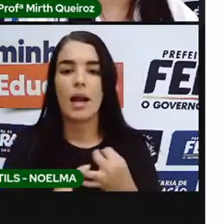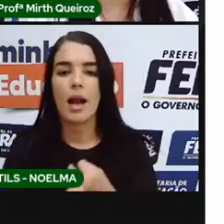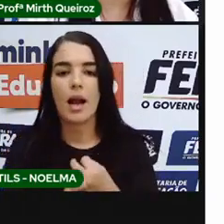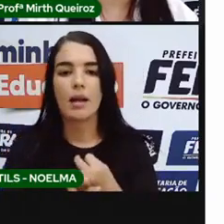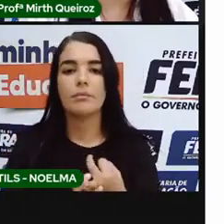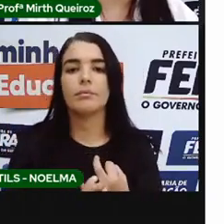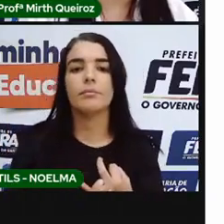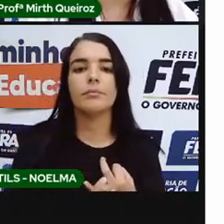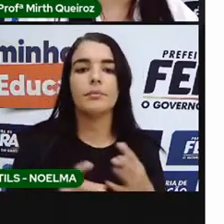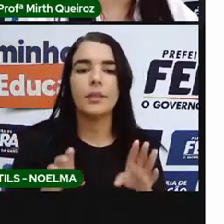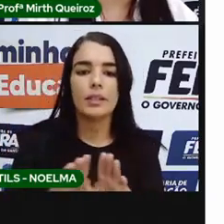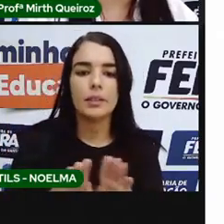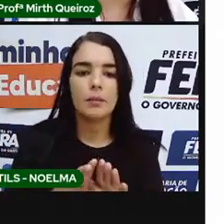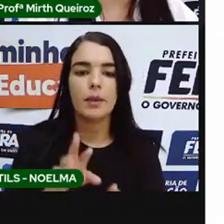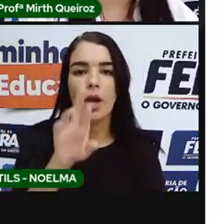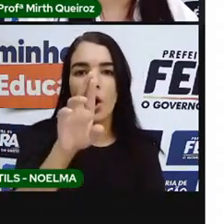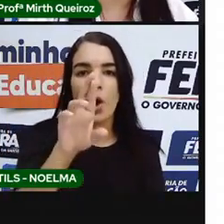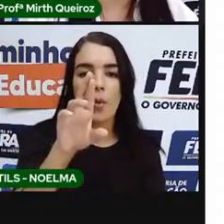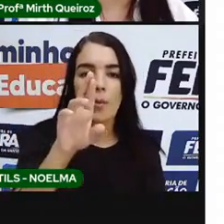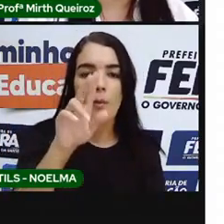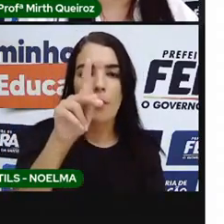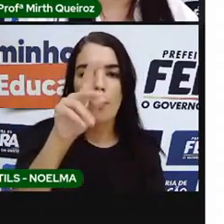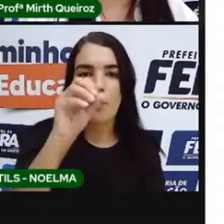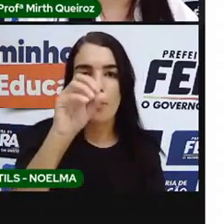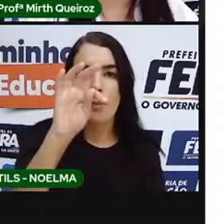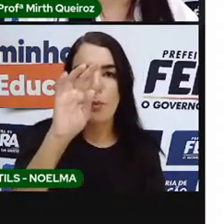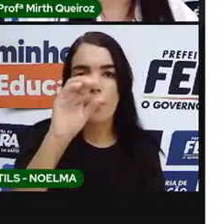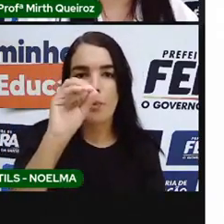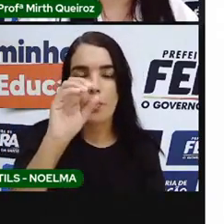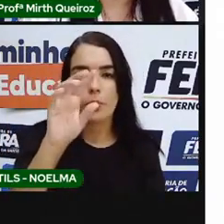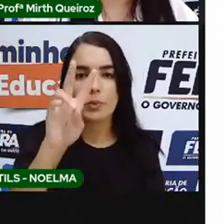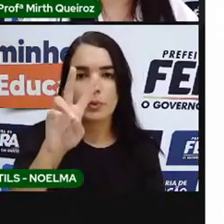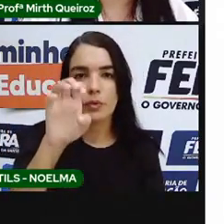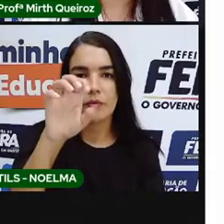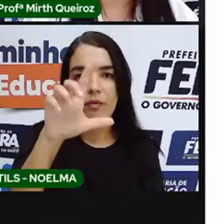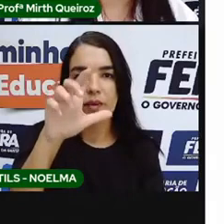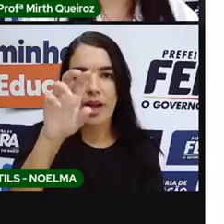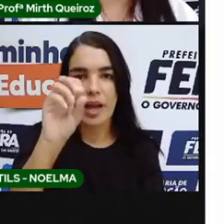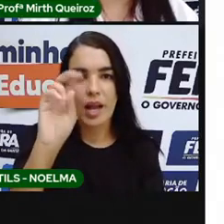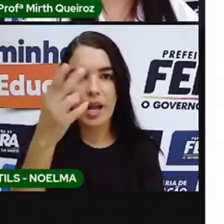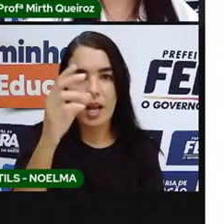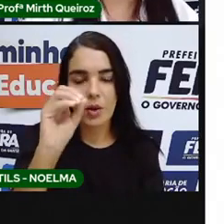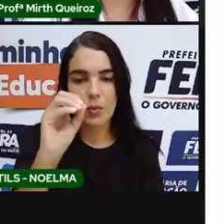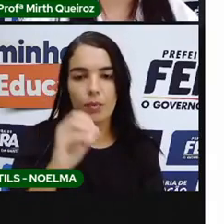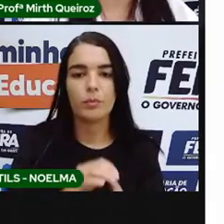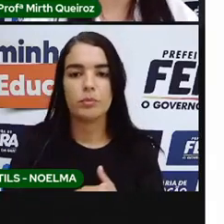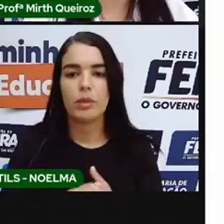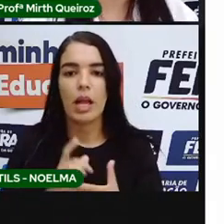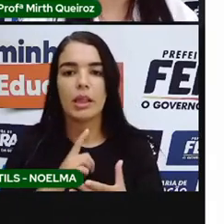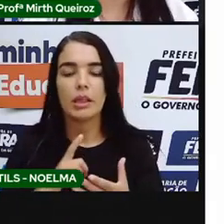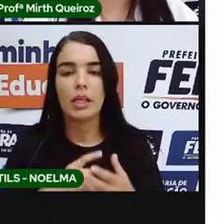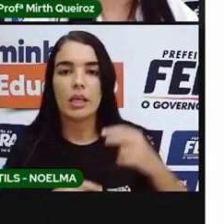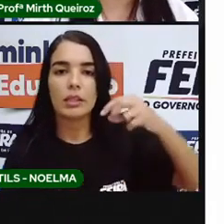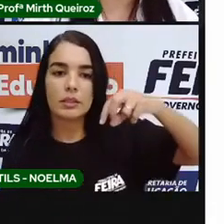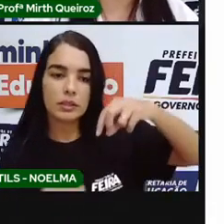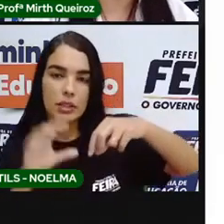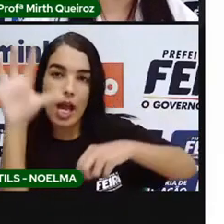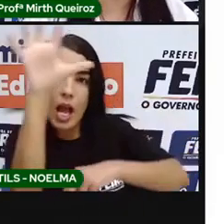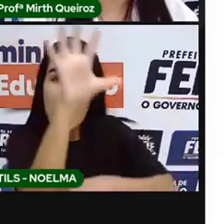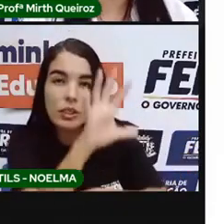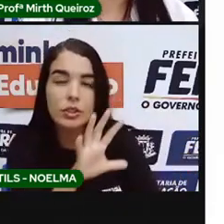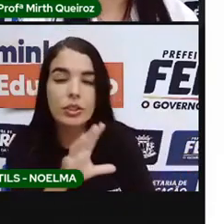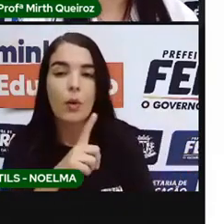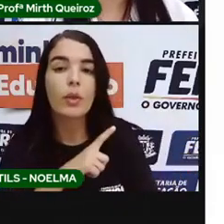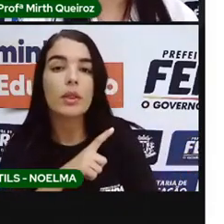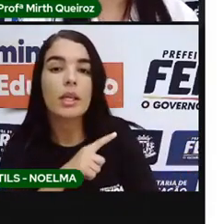Palmas, Rondônia, Porto Velho e Acre, Rio Branco. A região norte ela é dividida, então, em